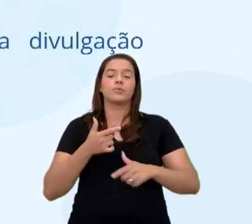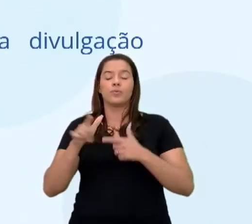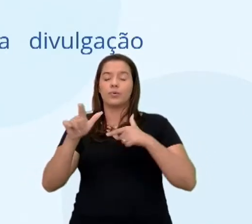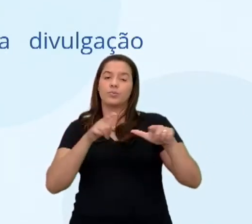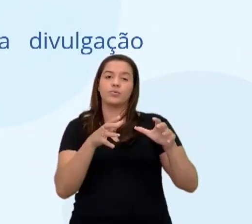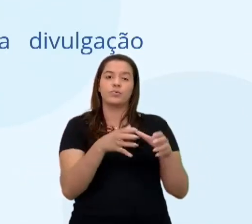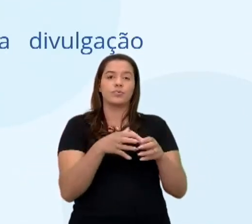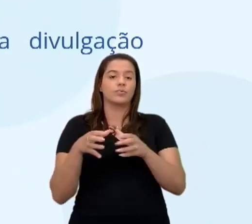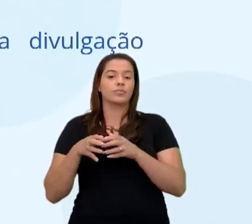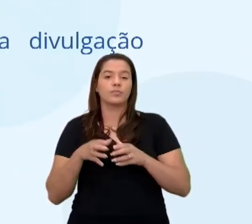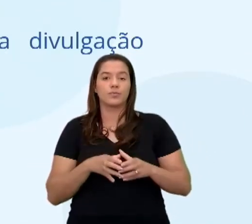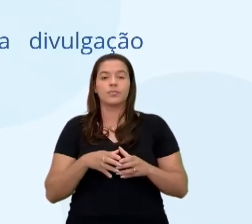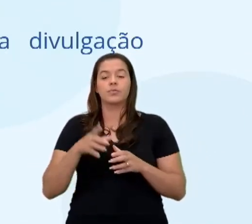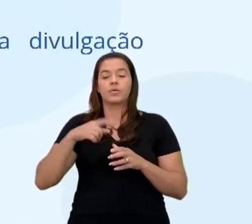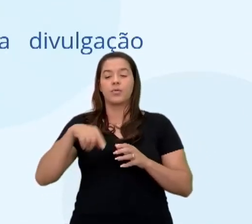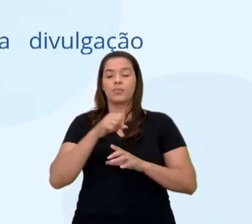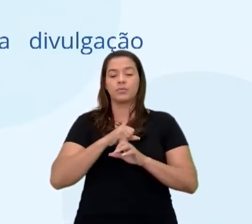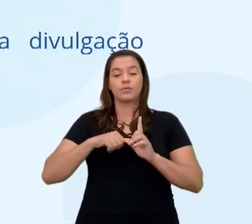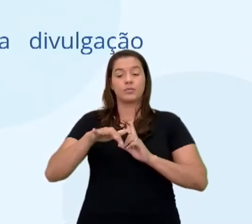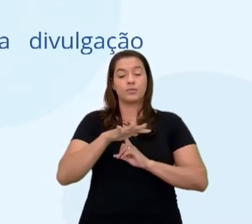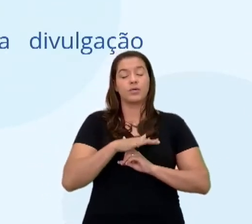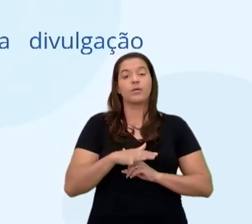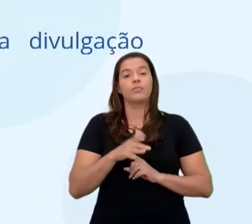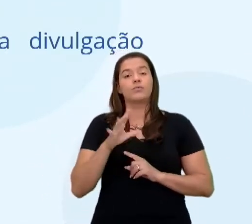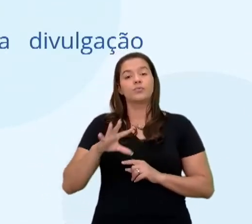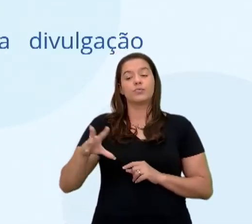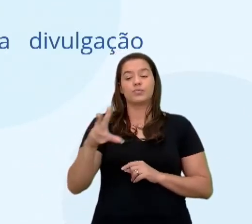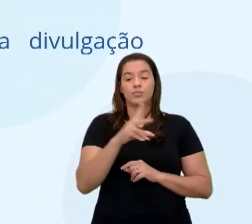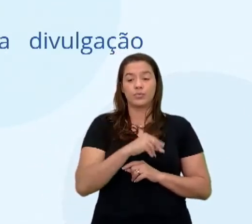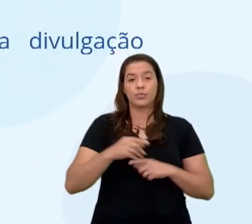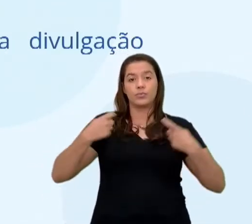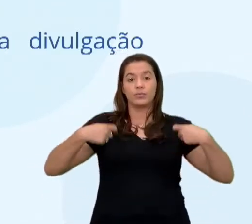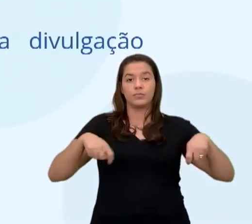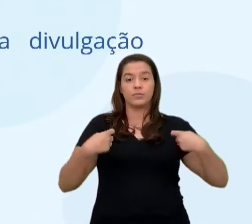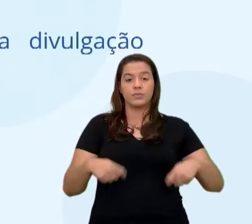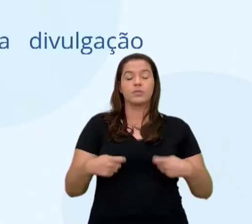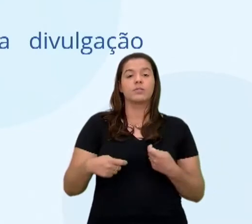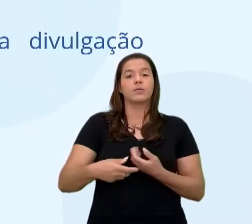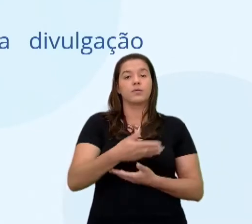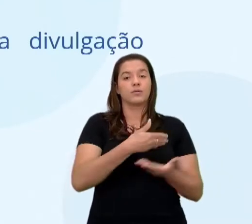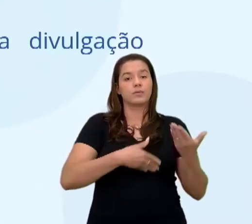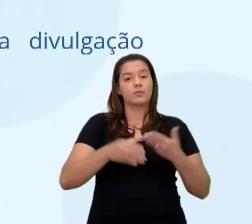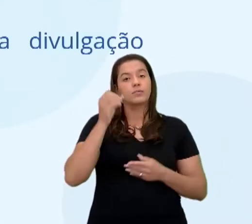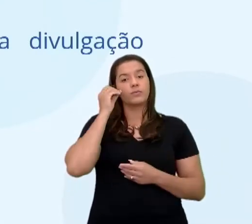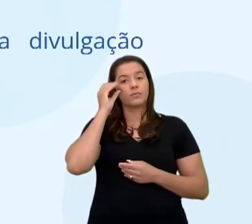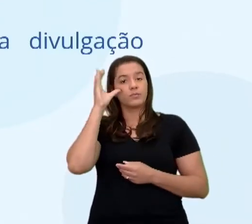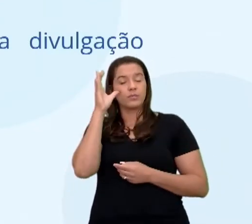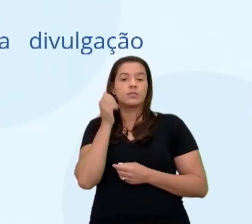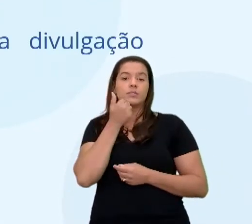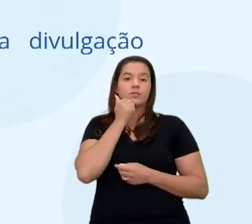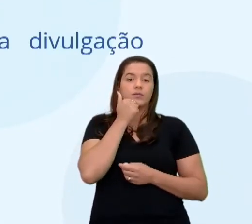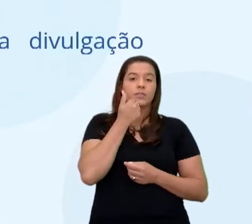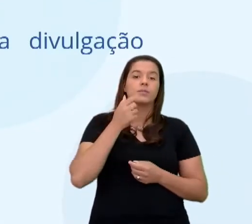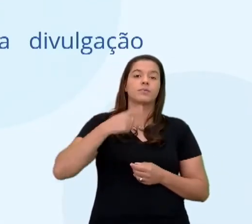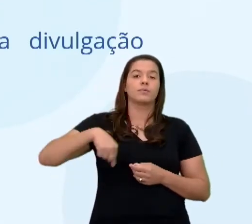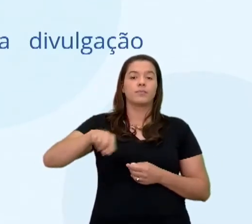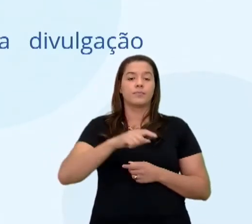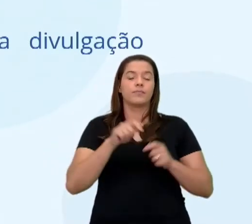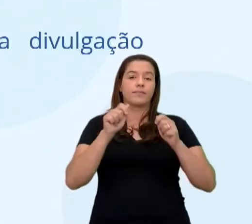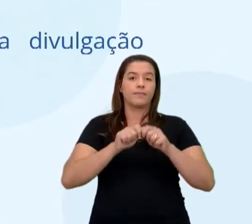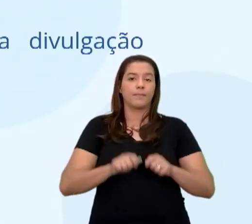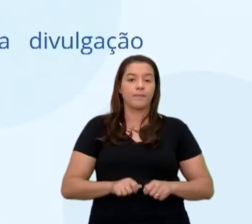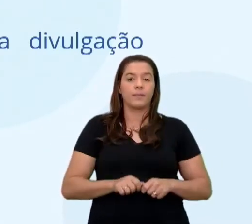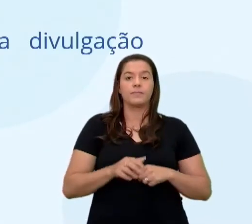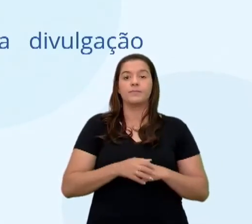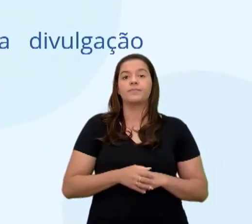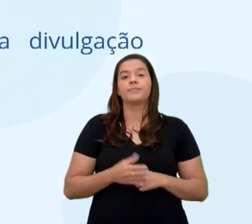grupos, uma função social. Essas demandas geram necessidade de se difundirem os conhecimentos científicos produzidos,